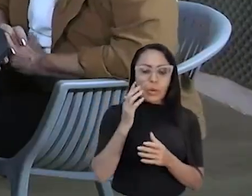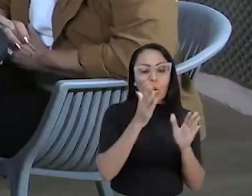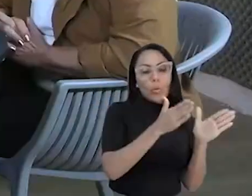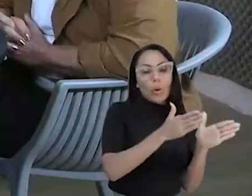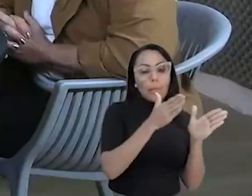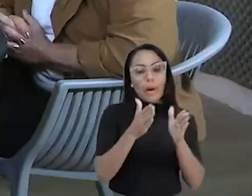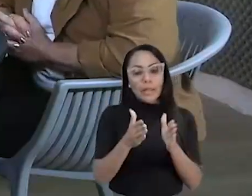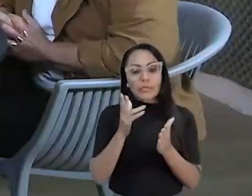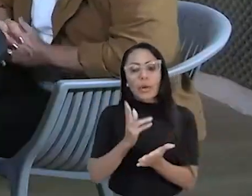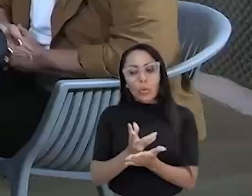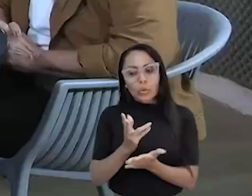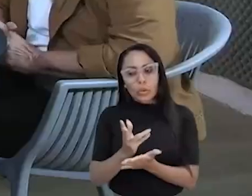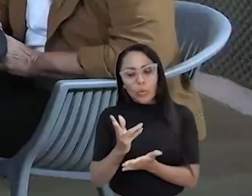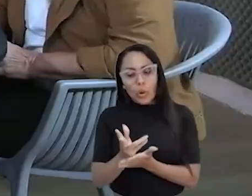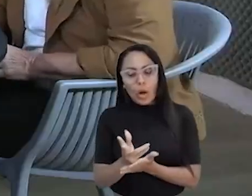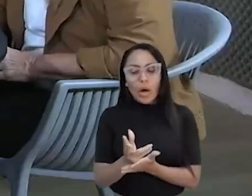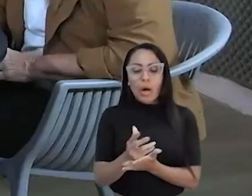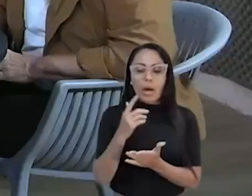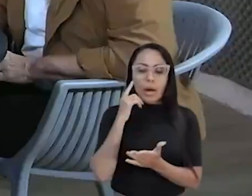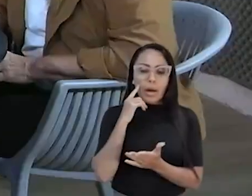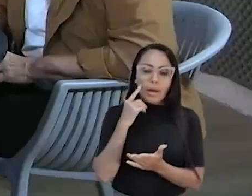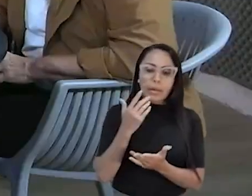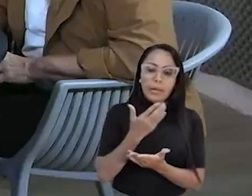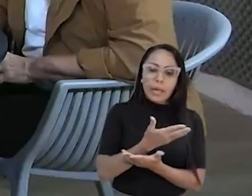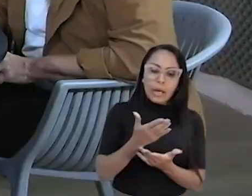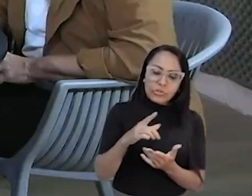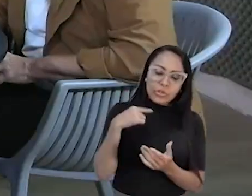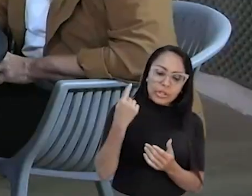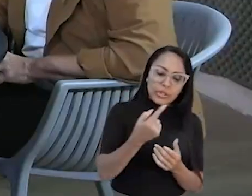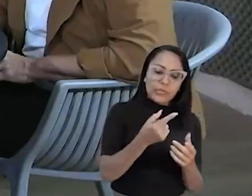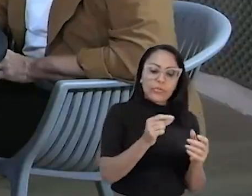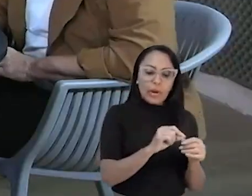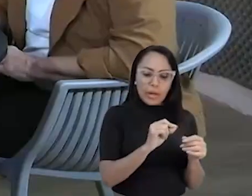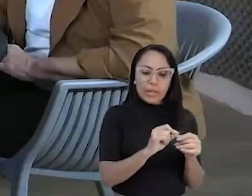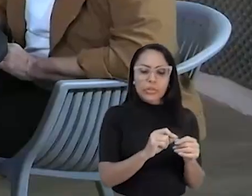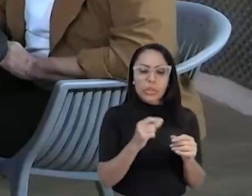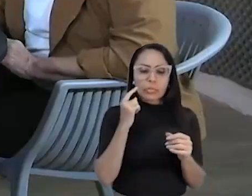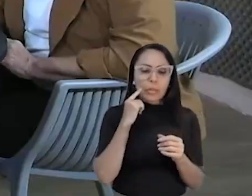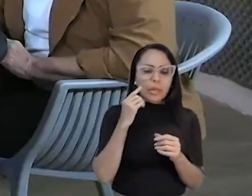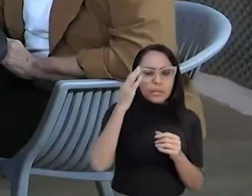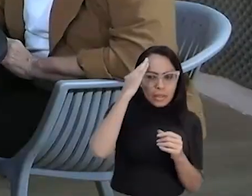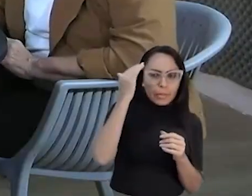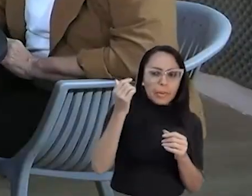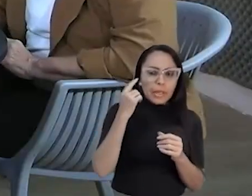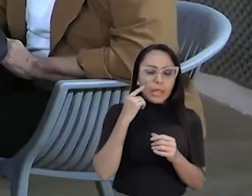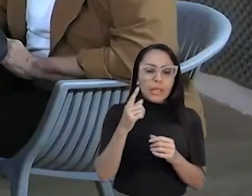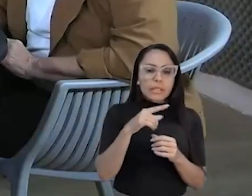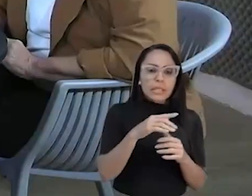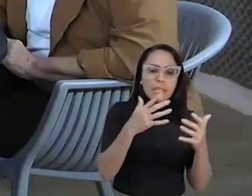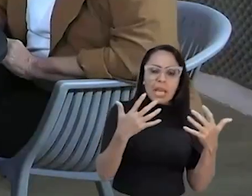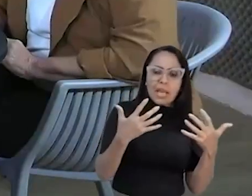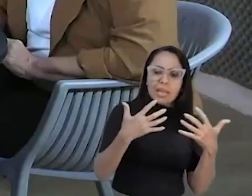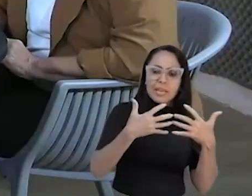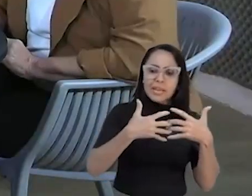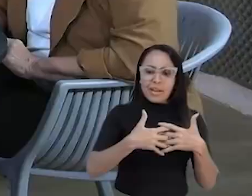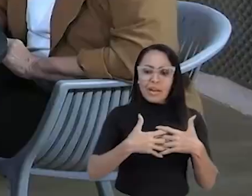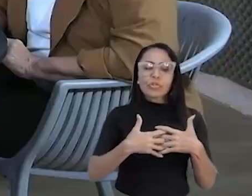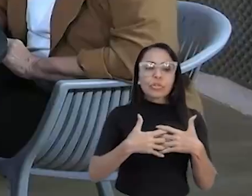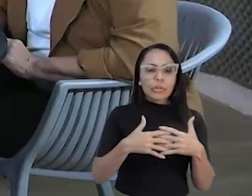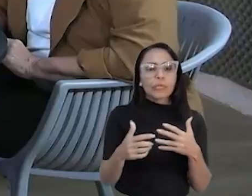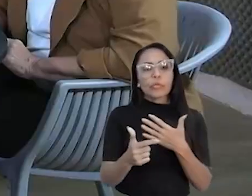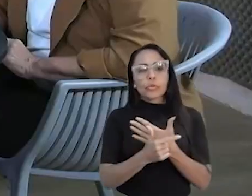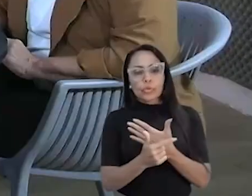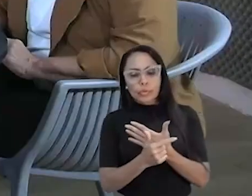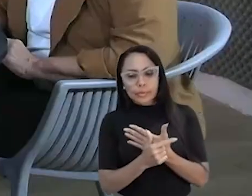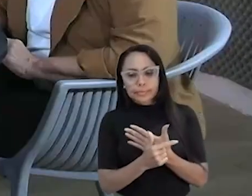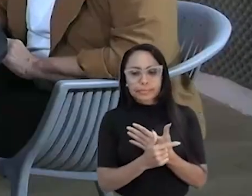vai continuar do outro lado, etc. Então, a gente faz o multimódulo para saber se o nosso querido encaixe está realmente funcionando,